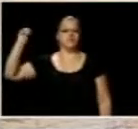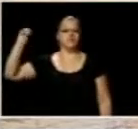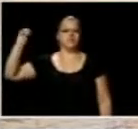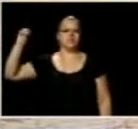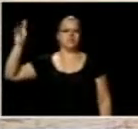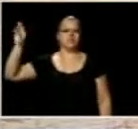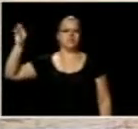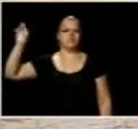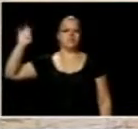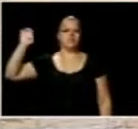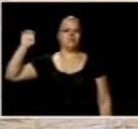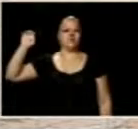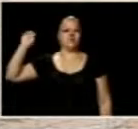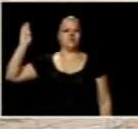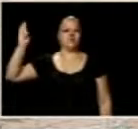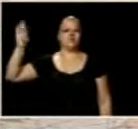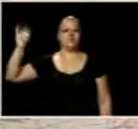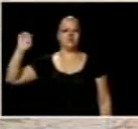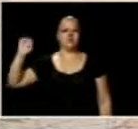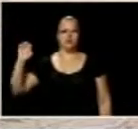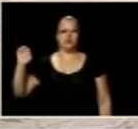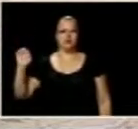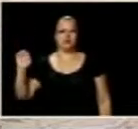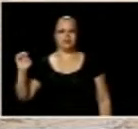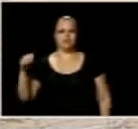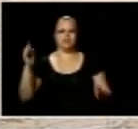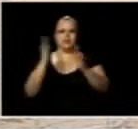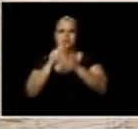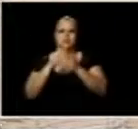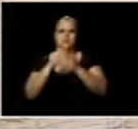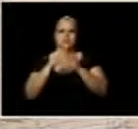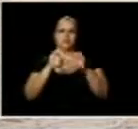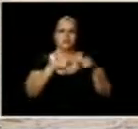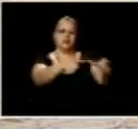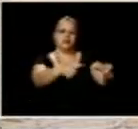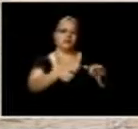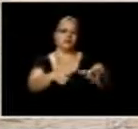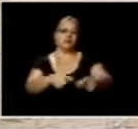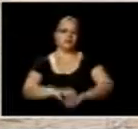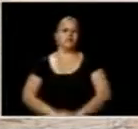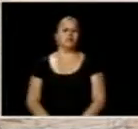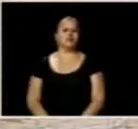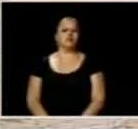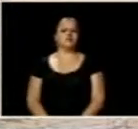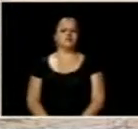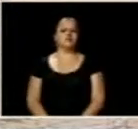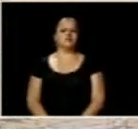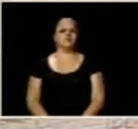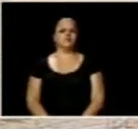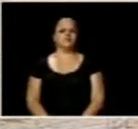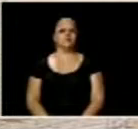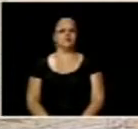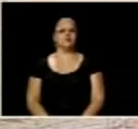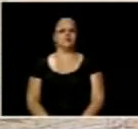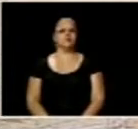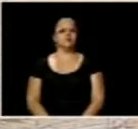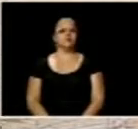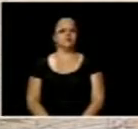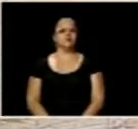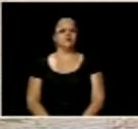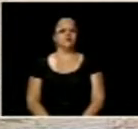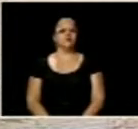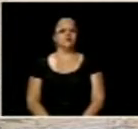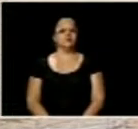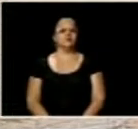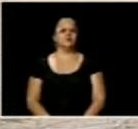casa, a Câmara Municipal não recebeu nem o folder da festa. O vereadorzinho, eu estava esperando a diretora de cultura entregar